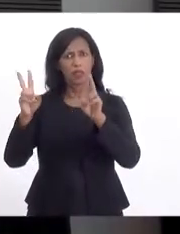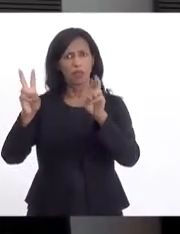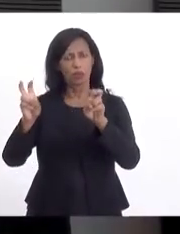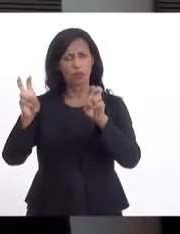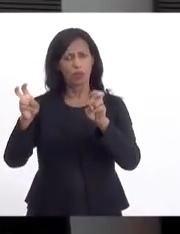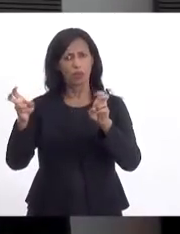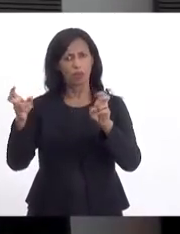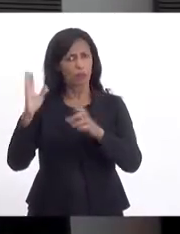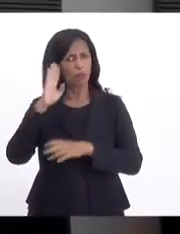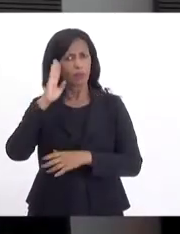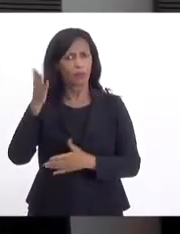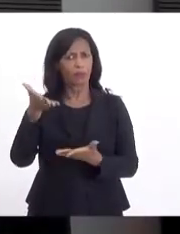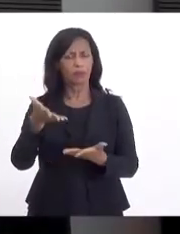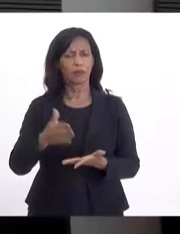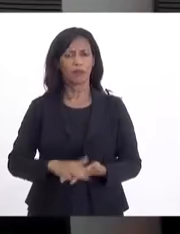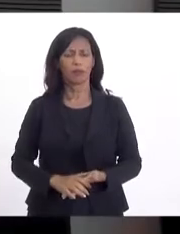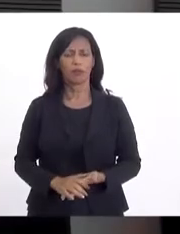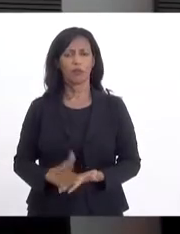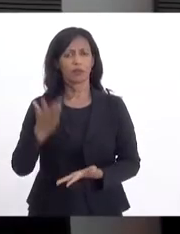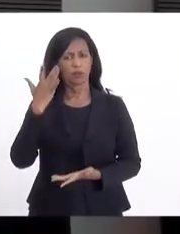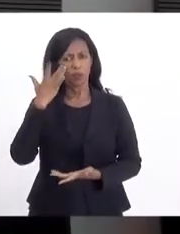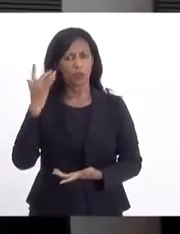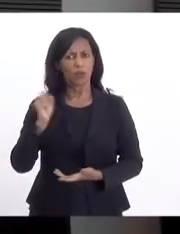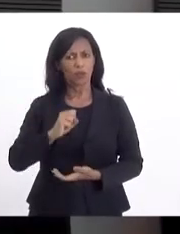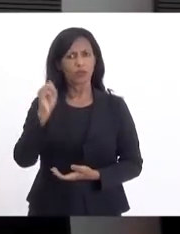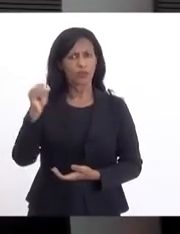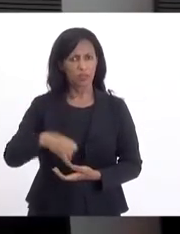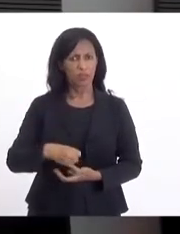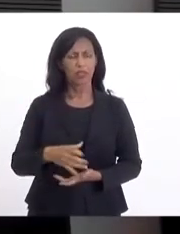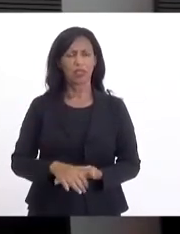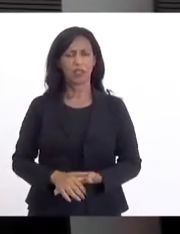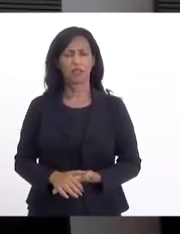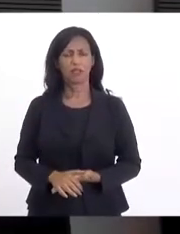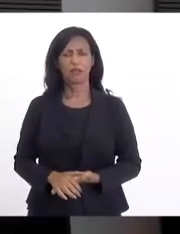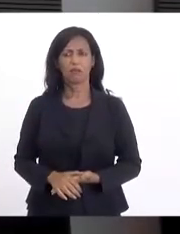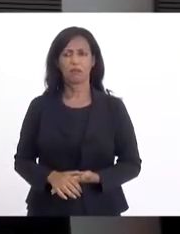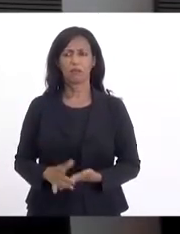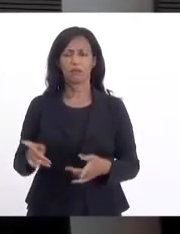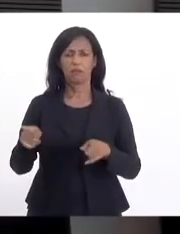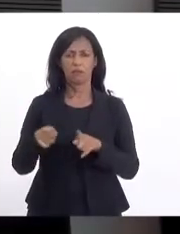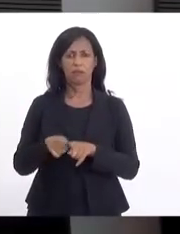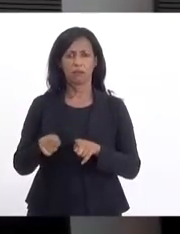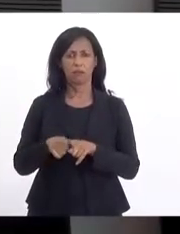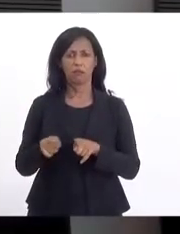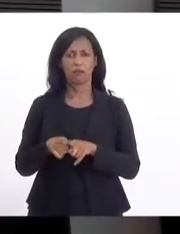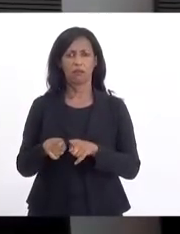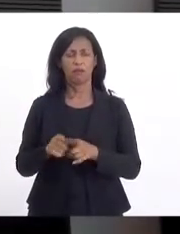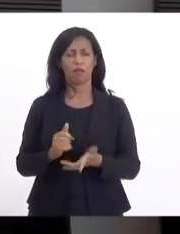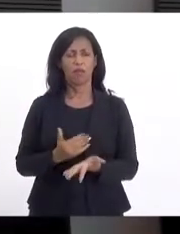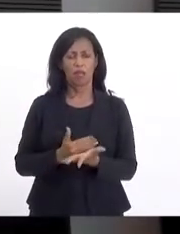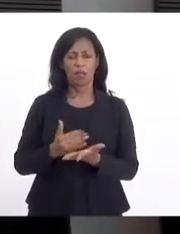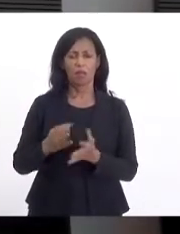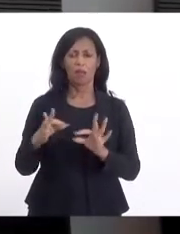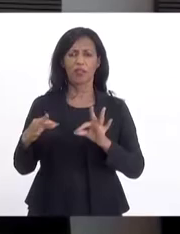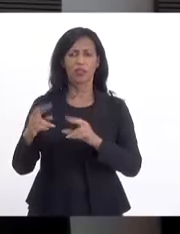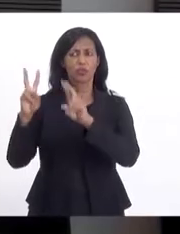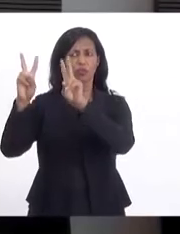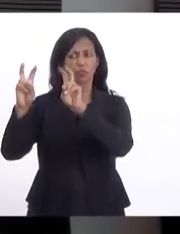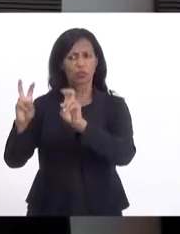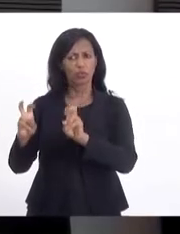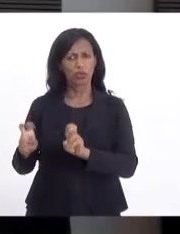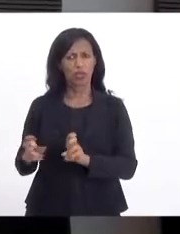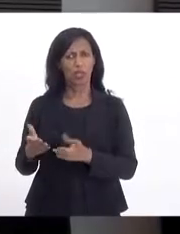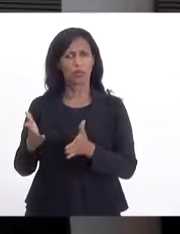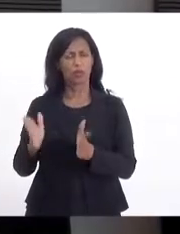tão central. Então, eu acho que faz sentido, inclusive, a partir de todos os temas